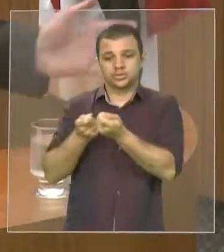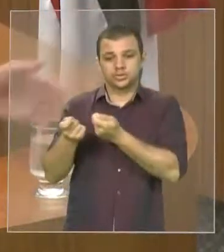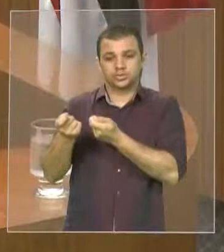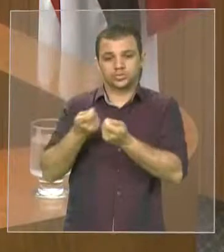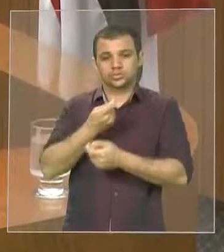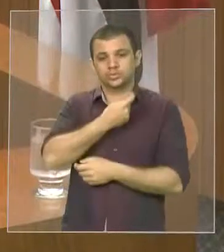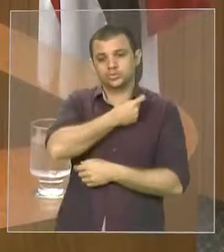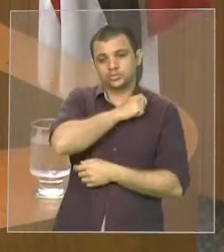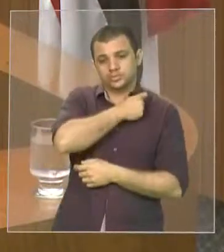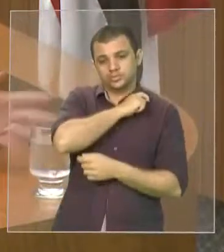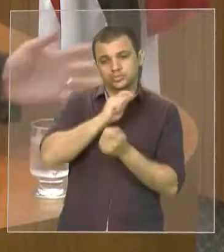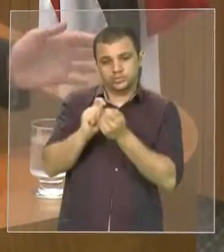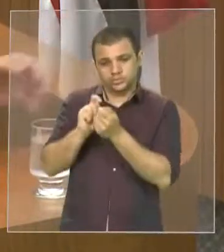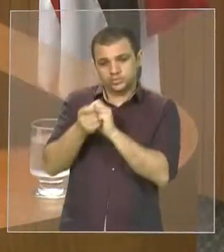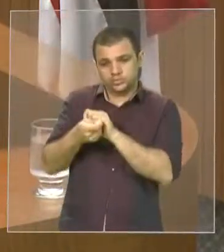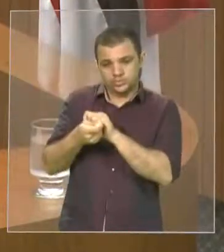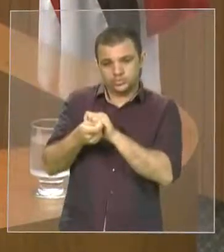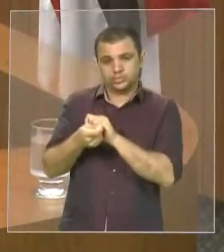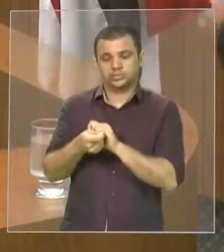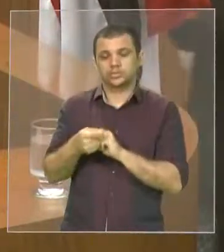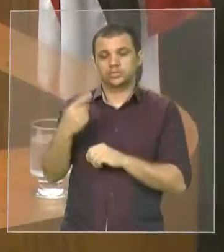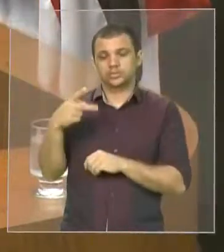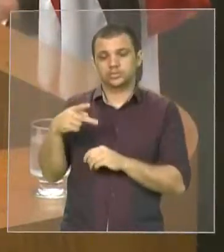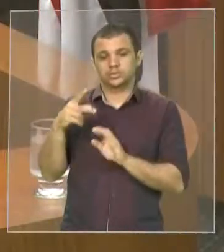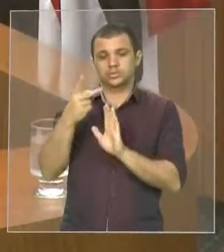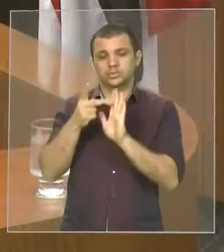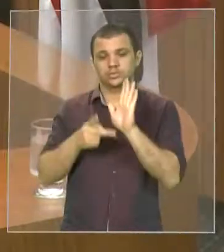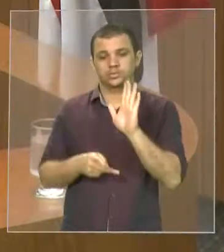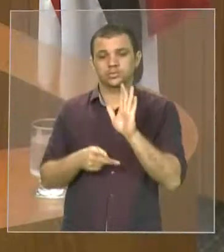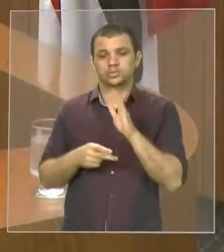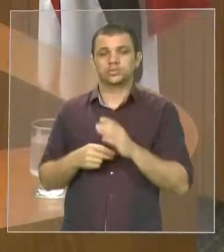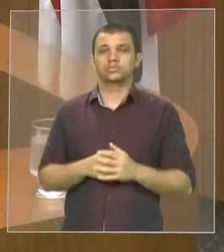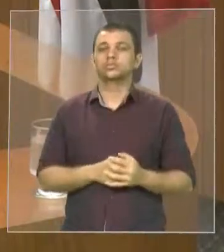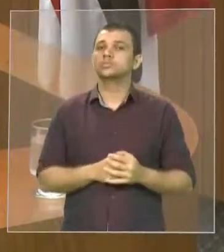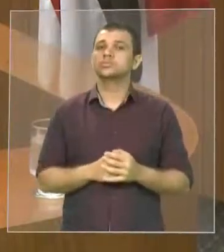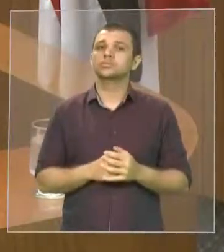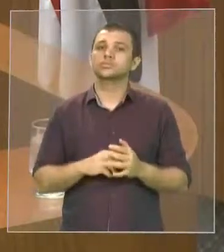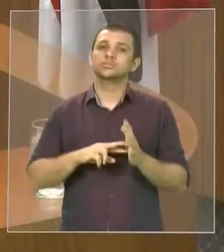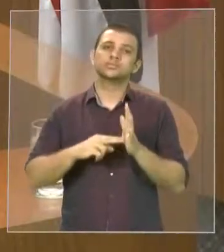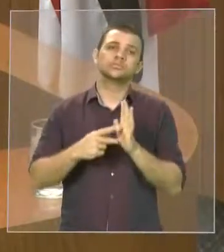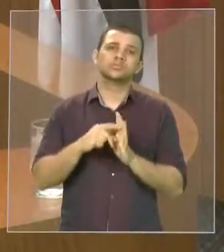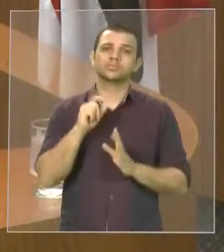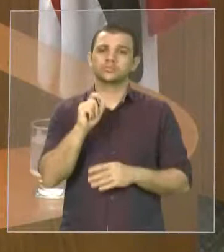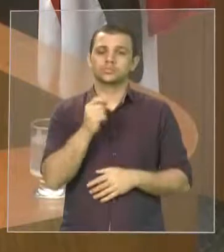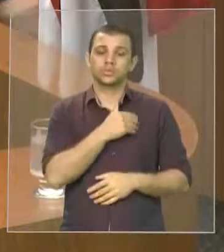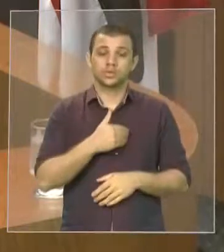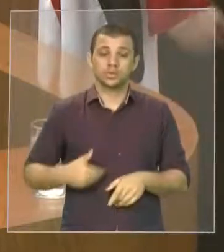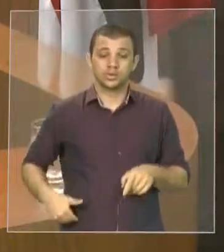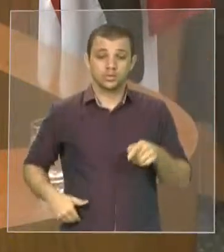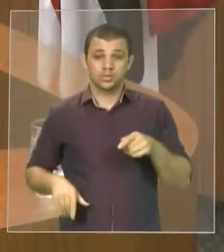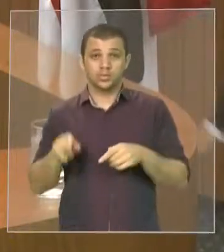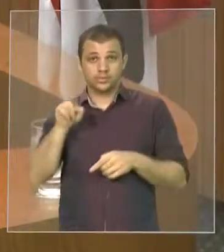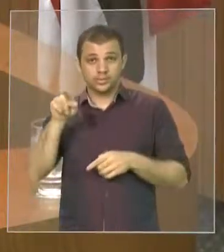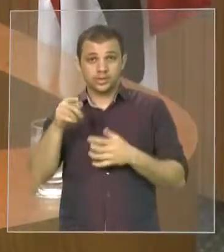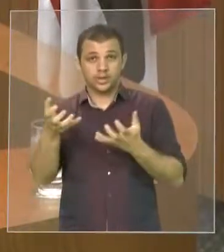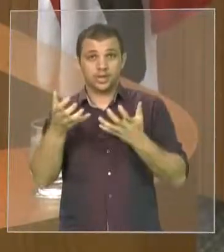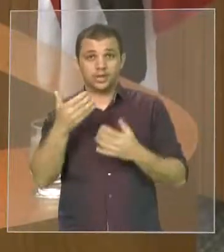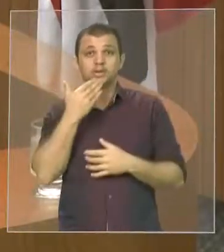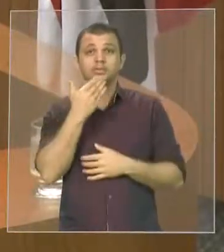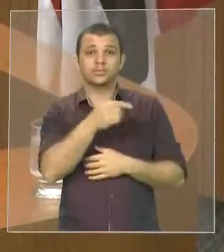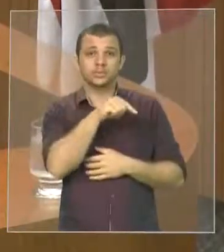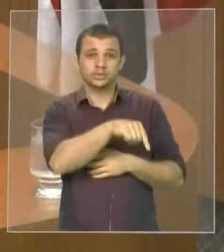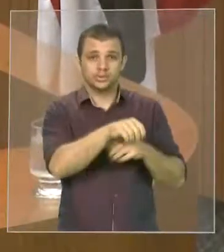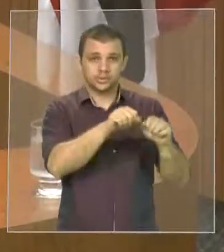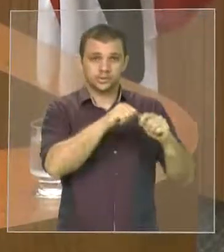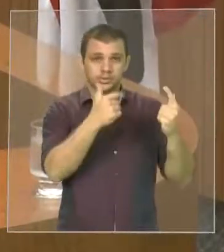financeiros do projeto. Eu nunca tinha visto isso. O governador pede já para a Assembleia autorizar os ajustes fiscais que